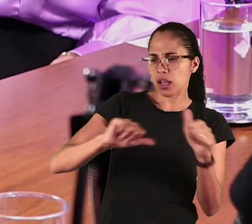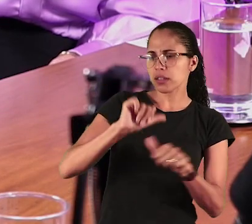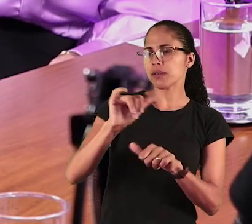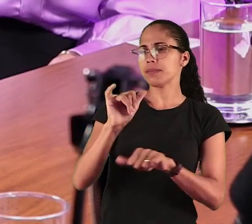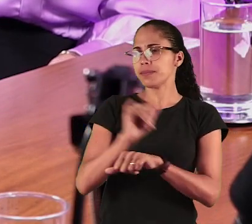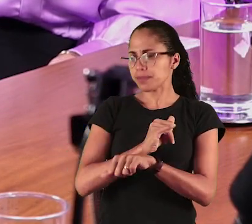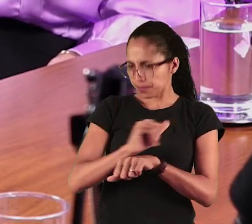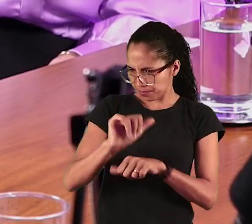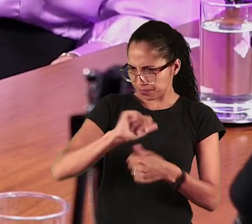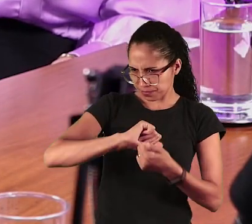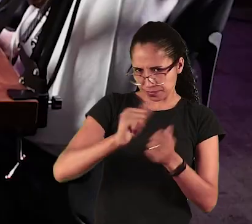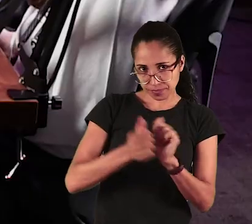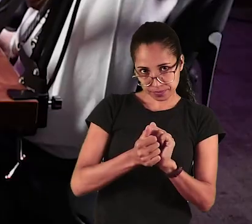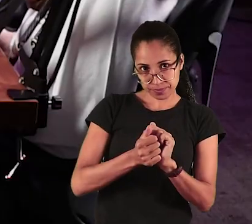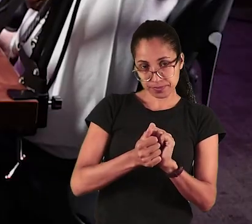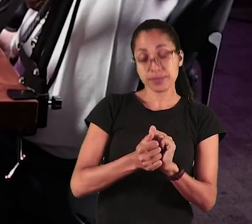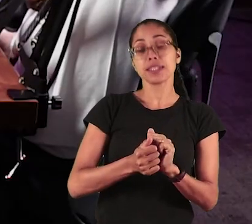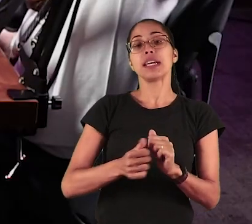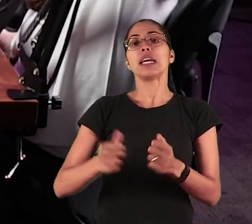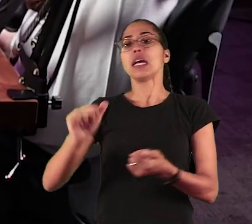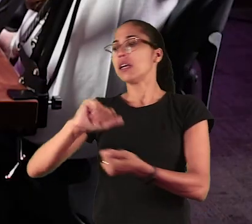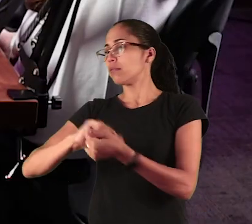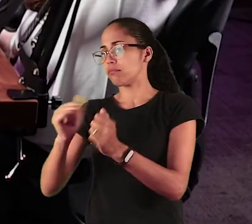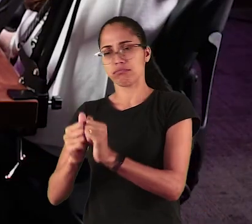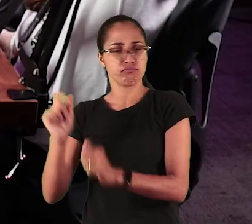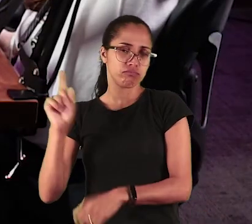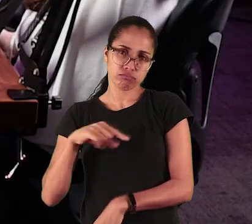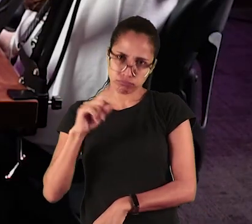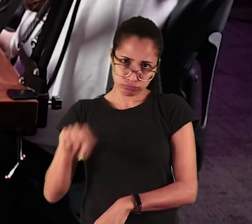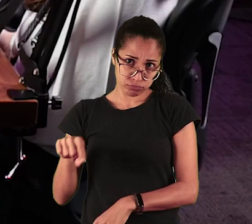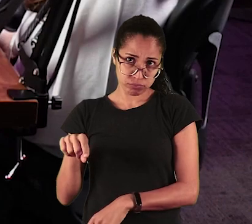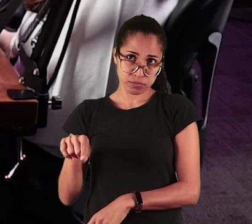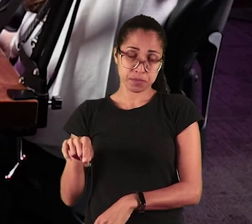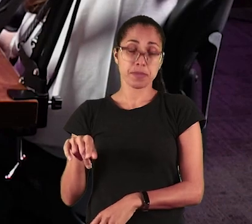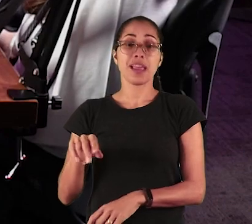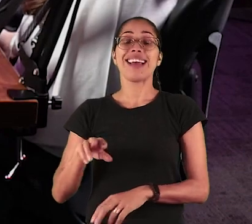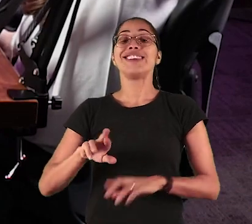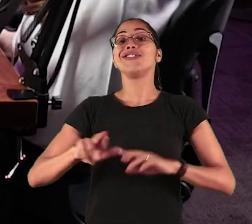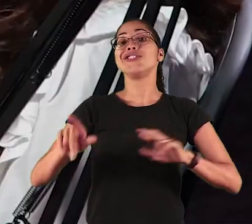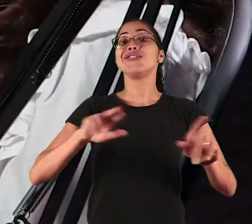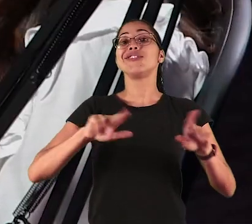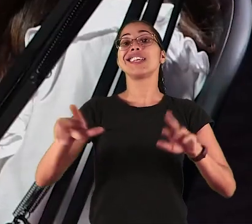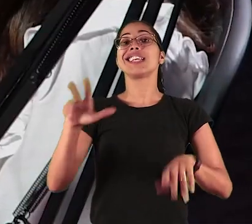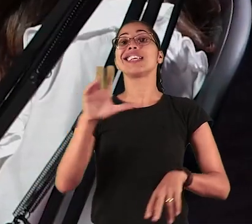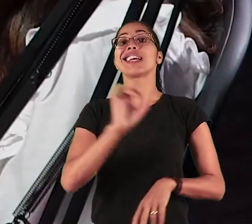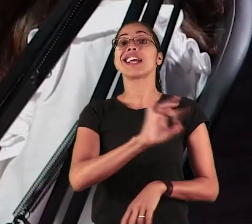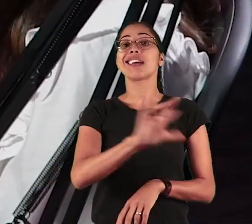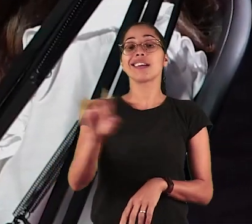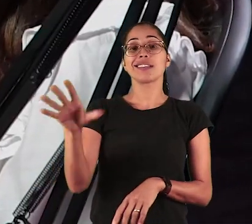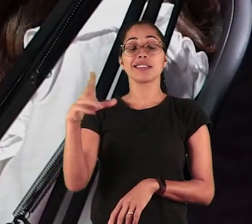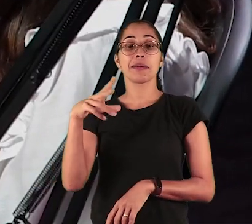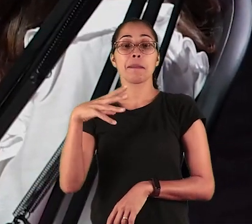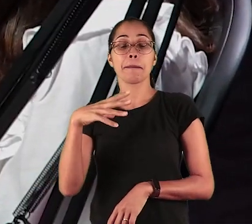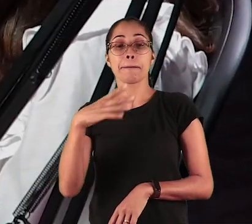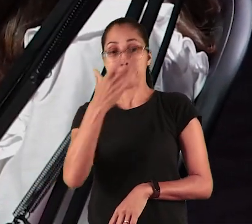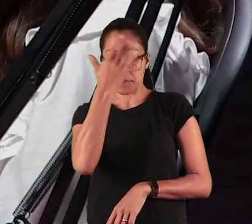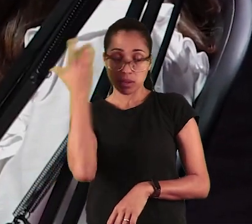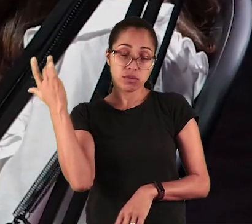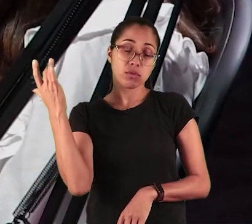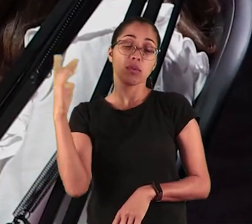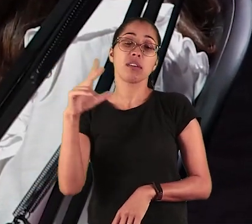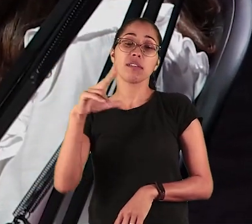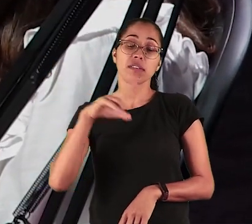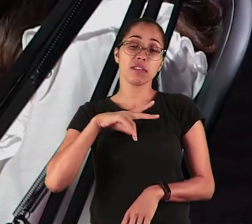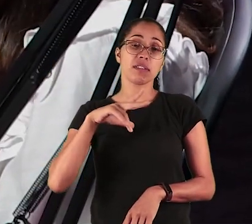as mulheres têm muita dificuldade disso E também o que é não inegociável para uma pode ser diferente para outra então eu vejo né eu tenho